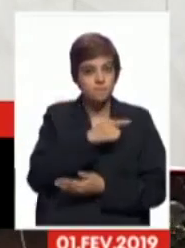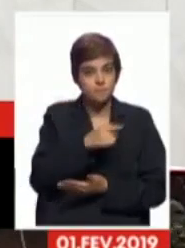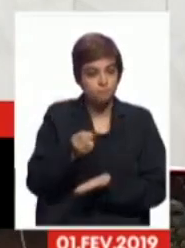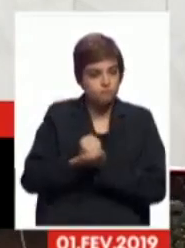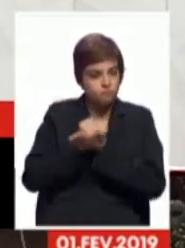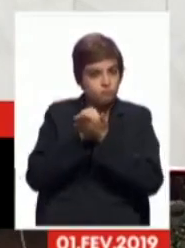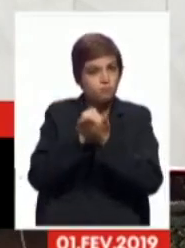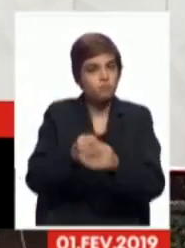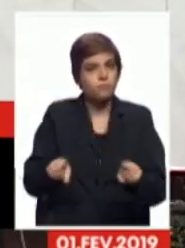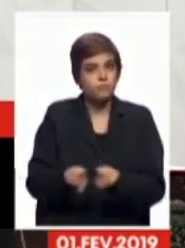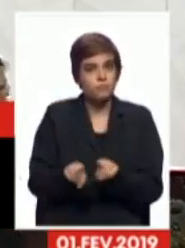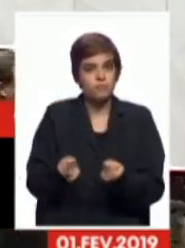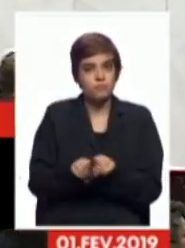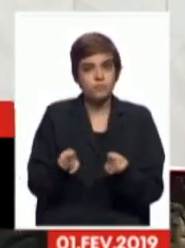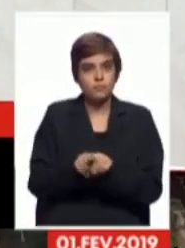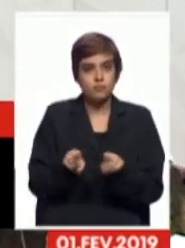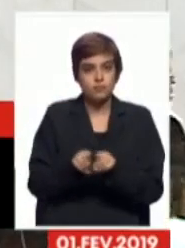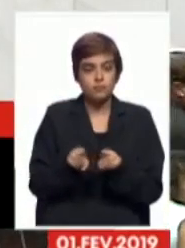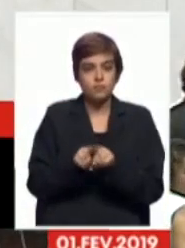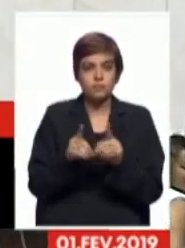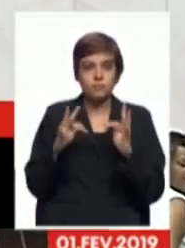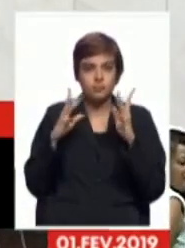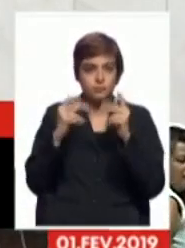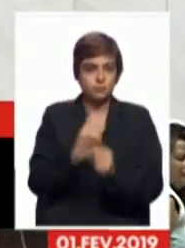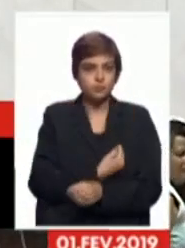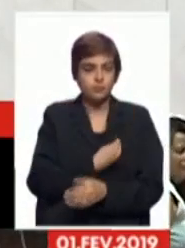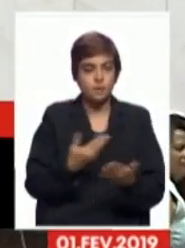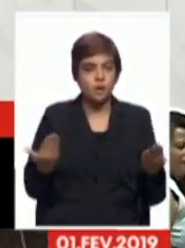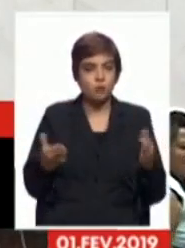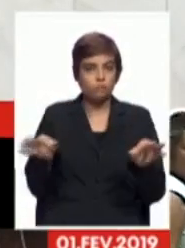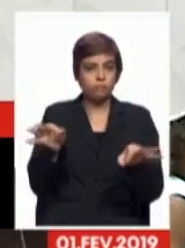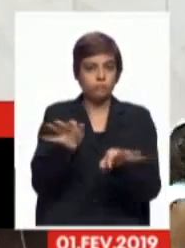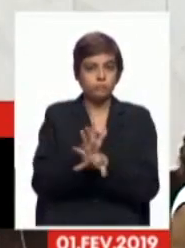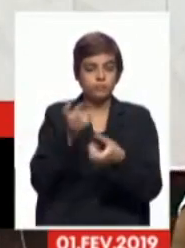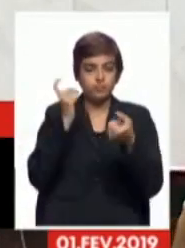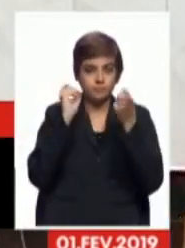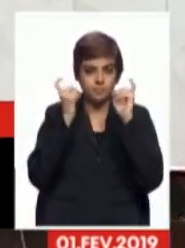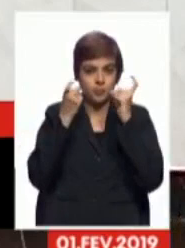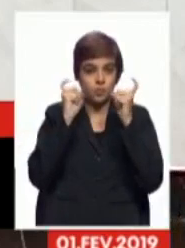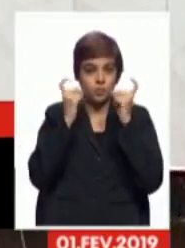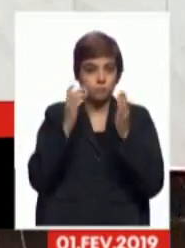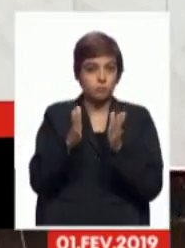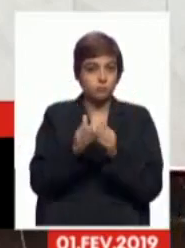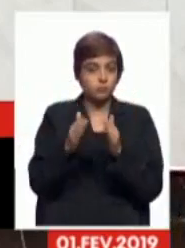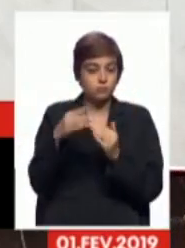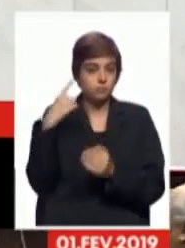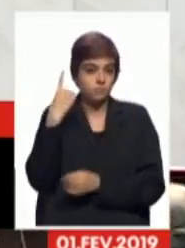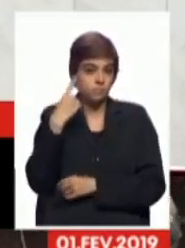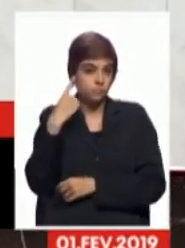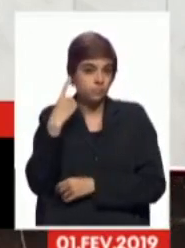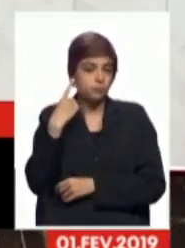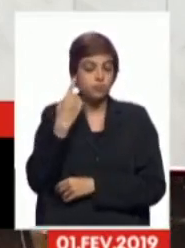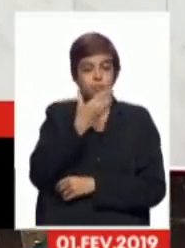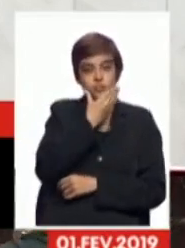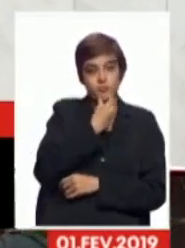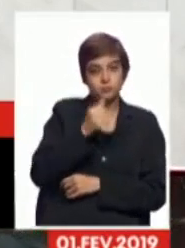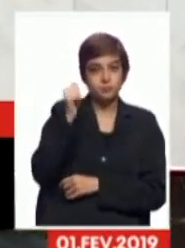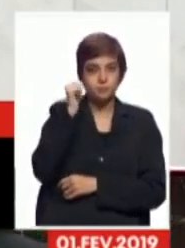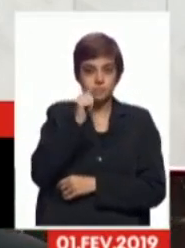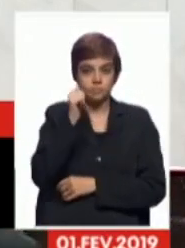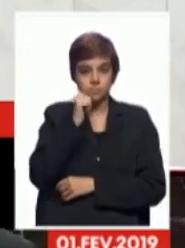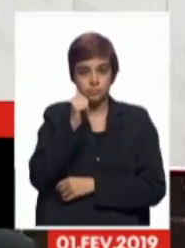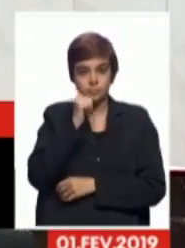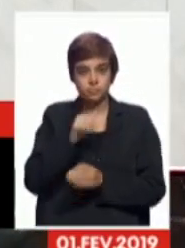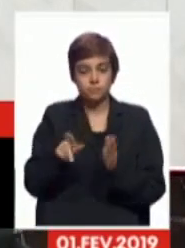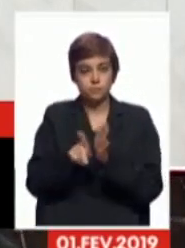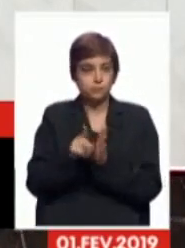o objetivo da convocação, a presidência encerra a reunião. Convoca as deputadas e os deputados para a ordinária de